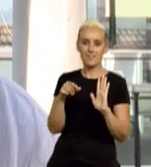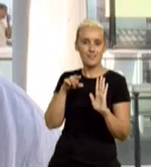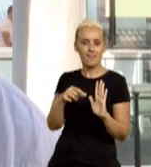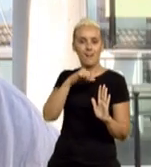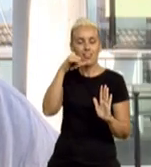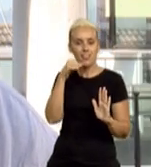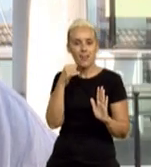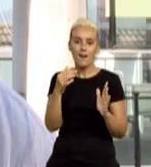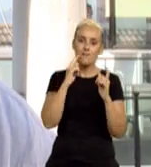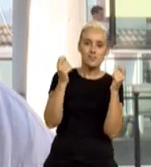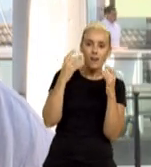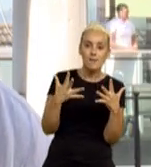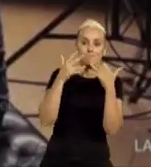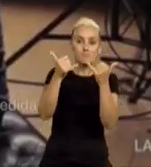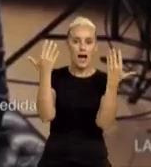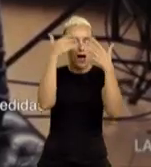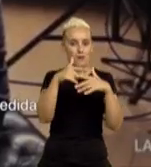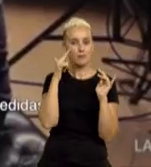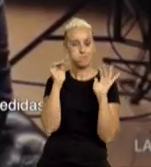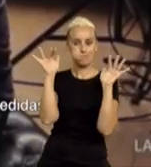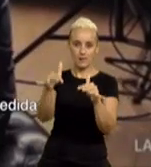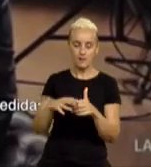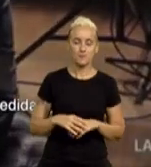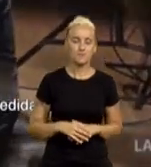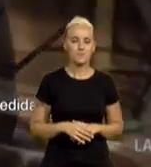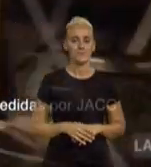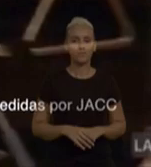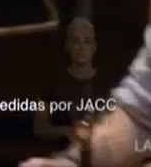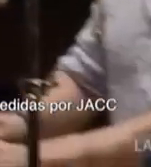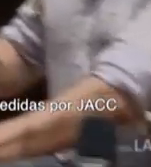das after hours do festival.